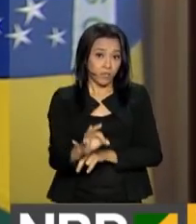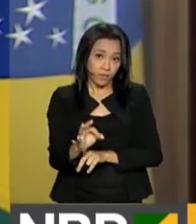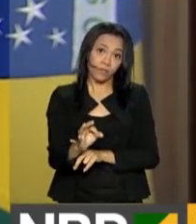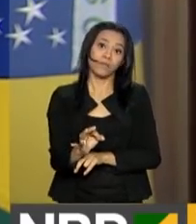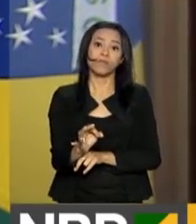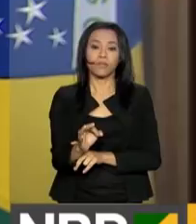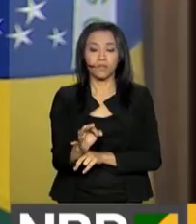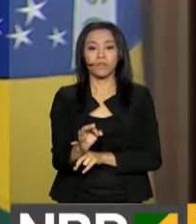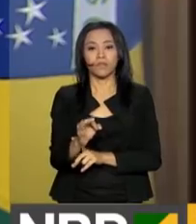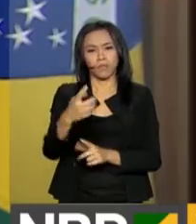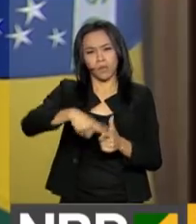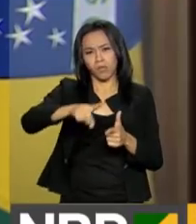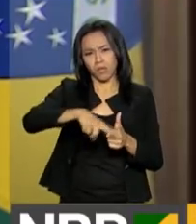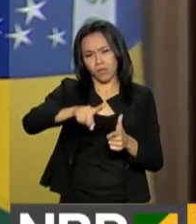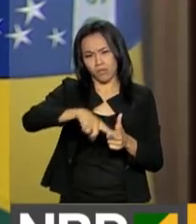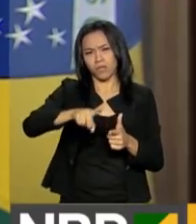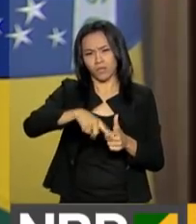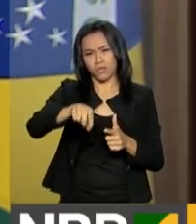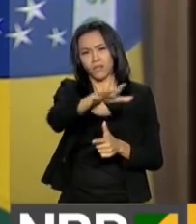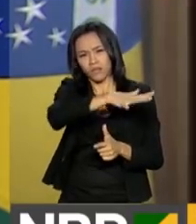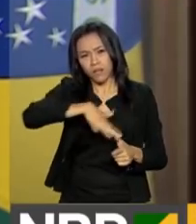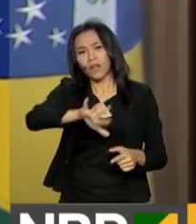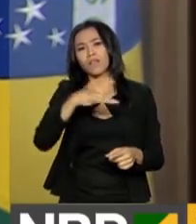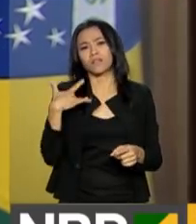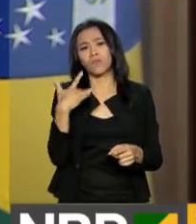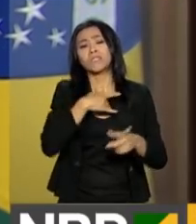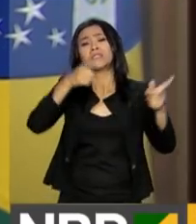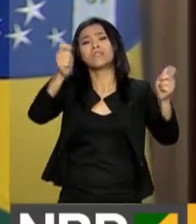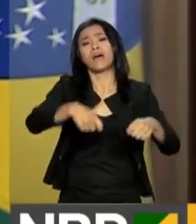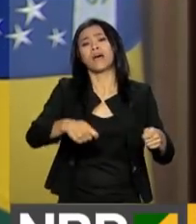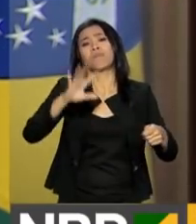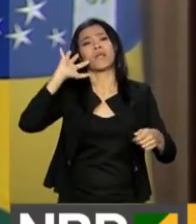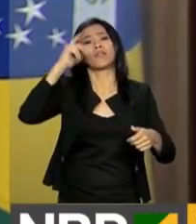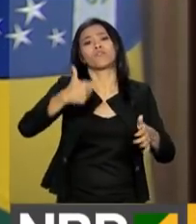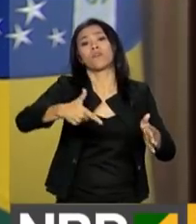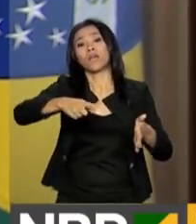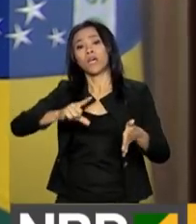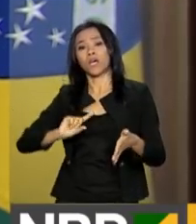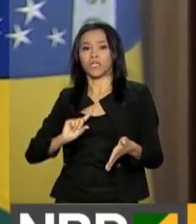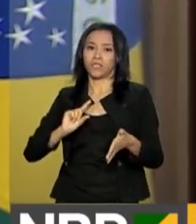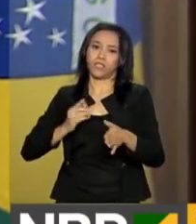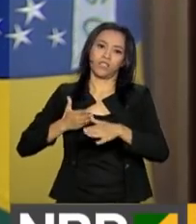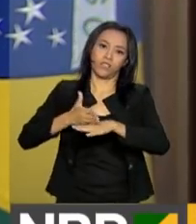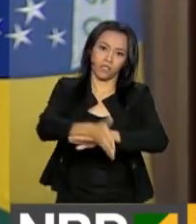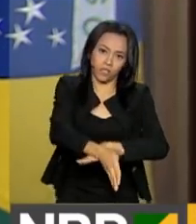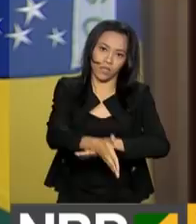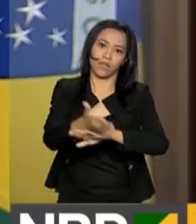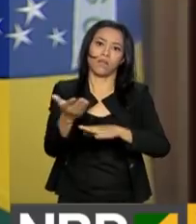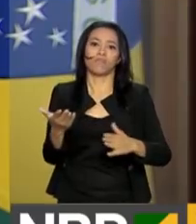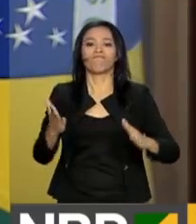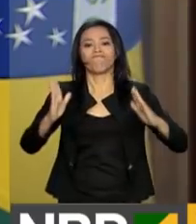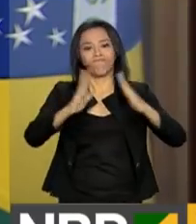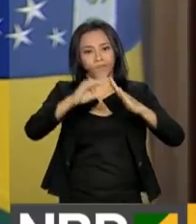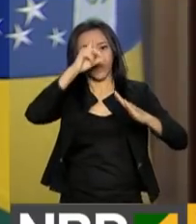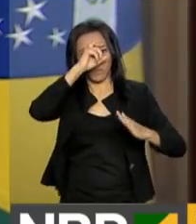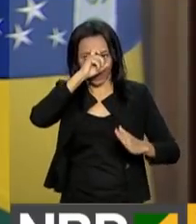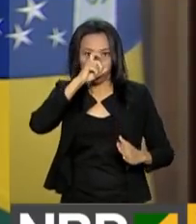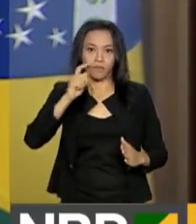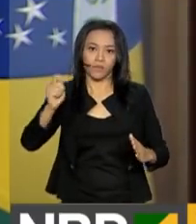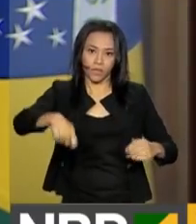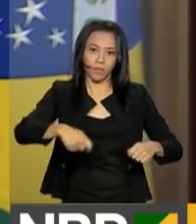resolvidos na atenção básica e interessante além do plano pessoal que eu acabei de mencionar